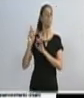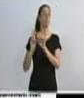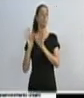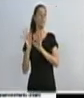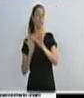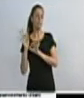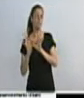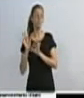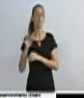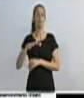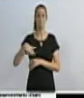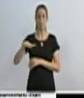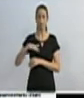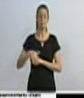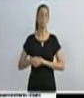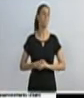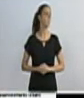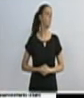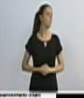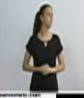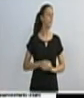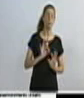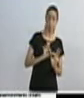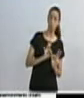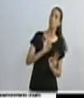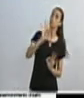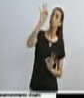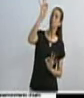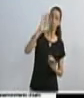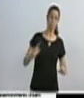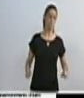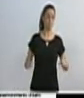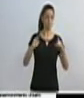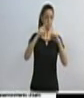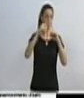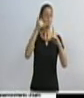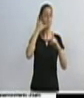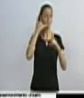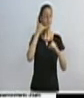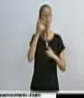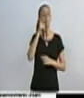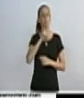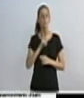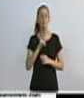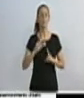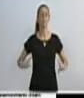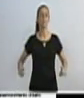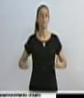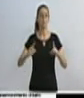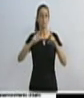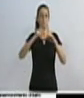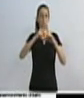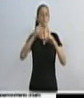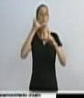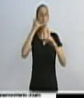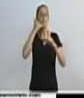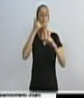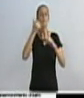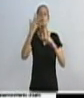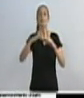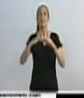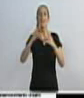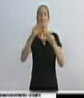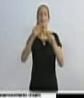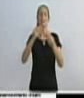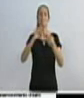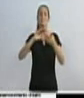essas questões. Altura máxima. Visando minimizar a interferência na paisagem urbana, quando se tratar